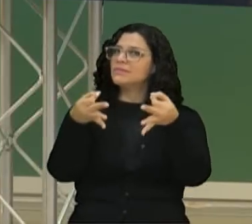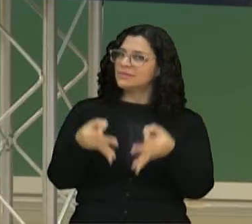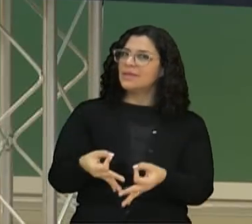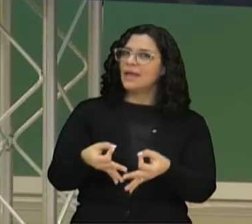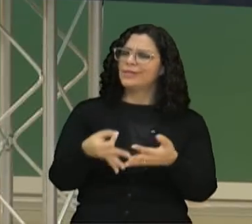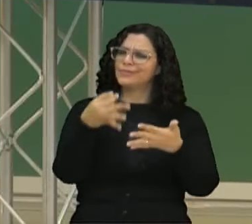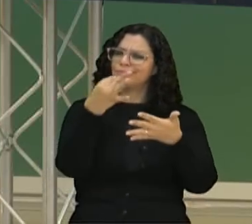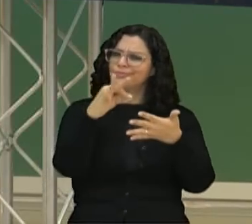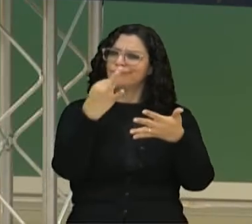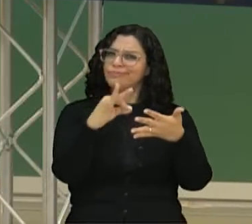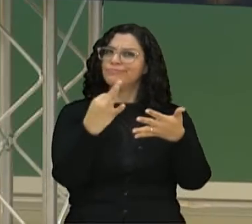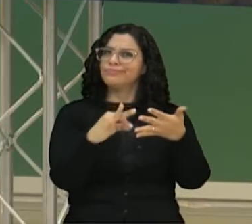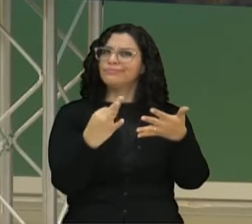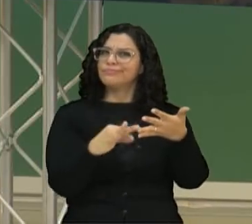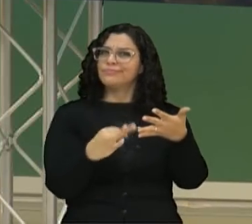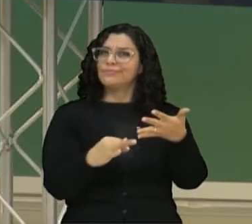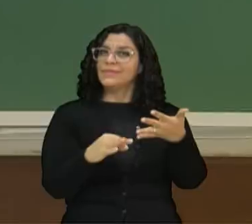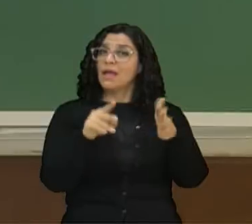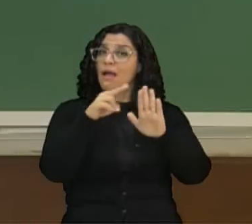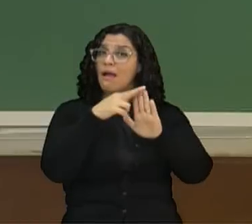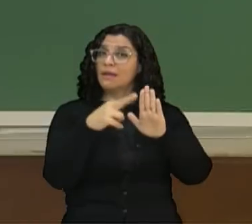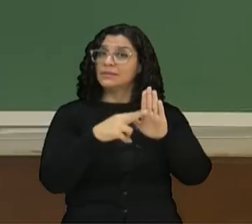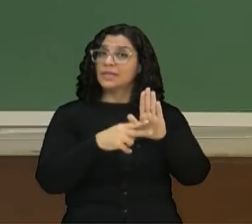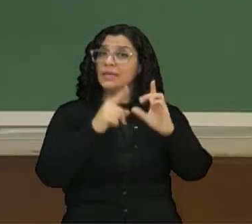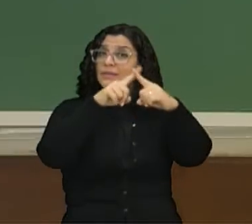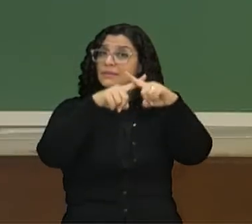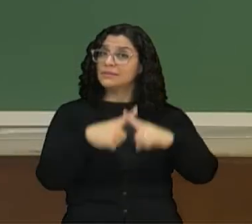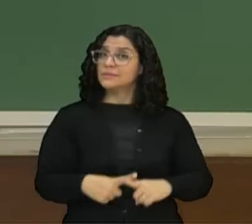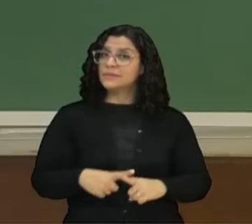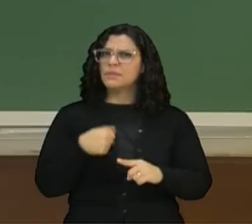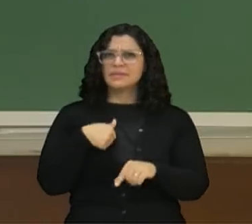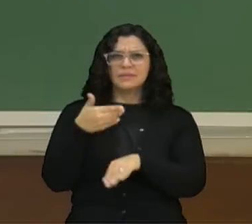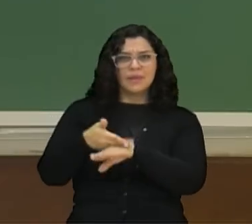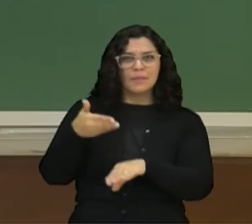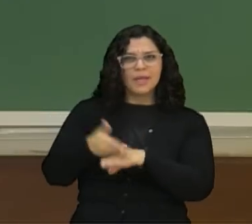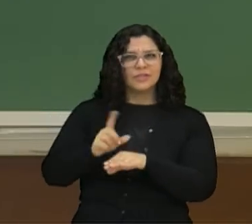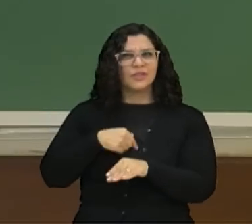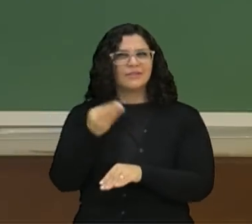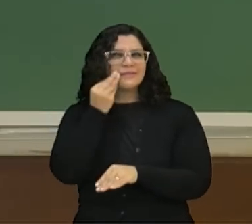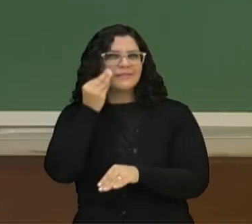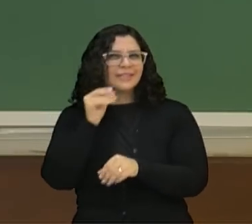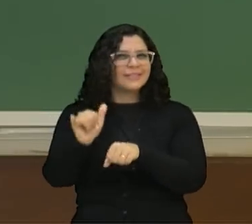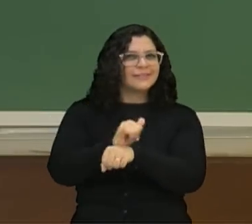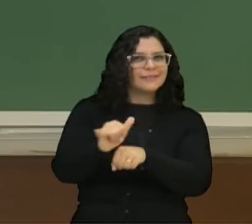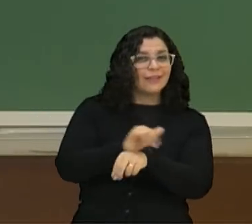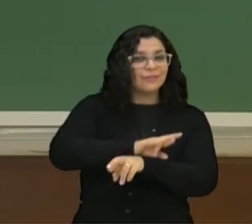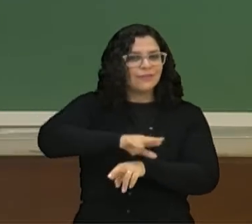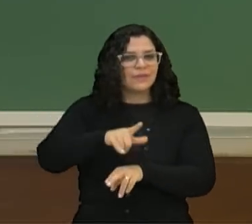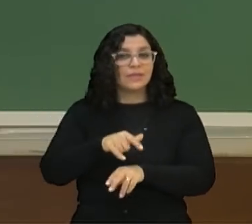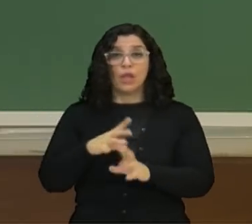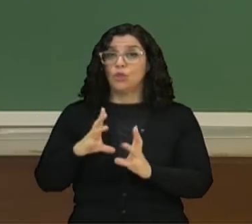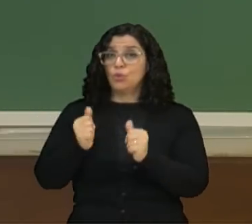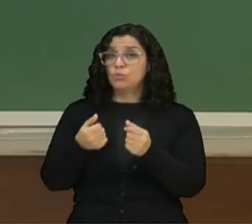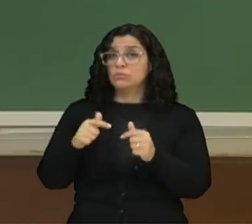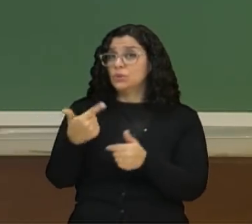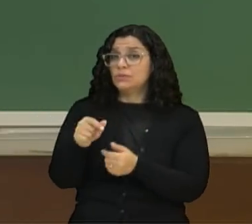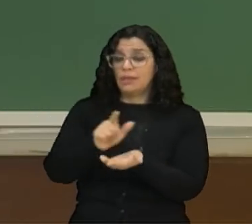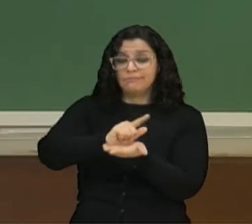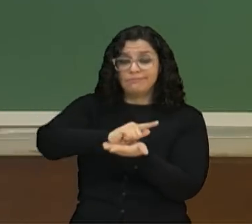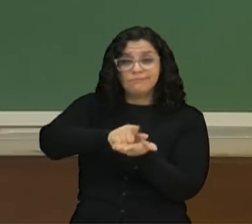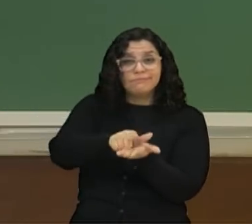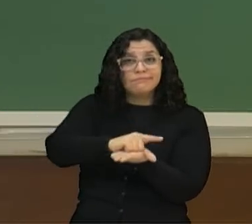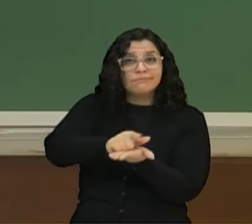correto a nível de competição, né? Mas na prática, a gente improvisa, a gente, mesmo não tendo a bússola, a gente